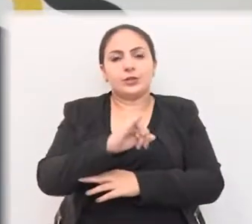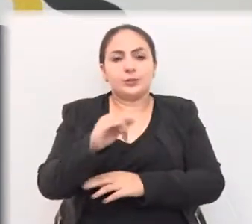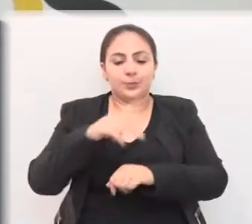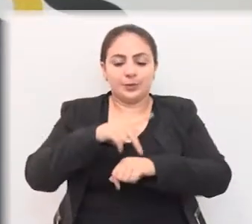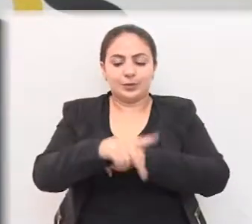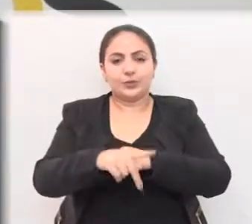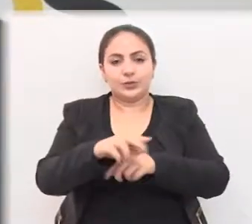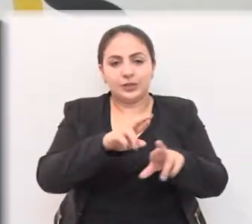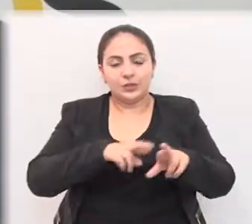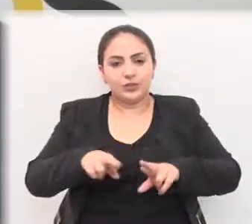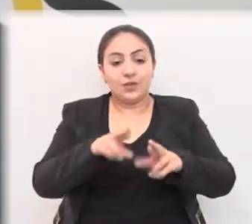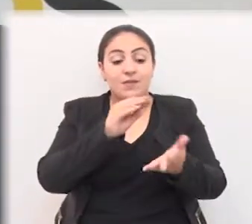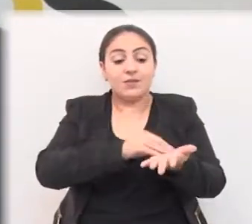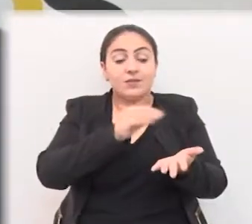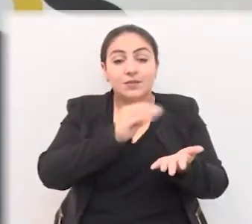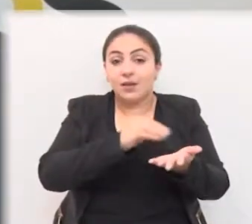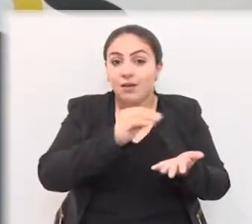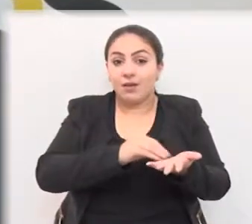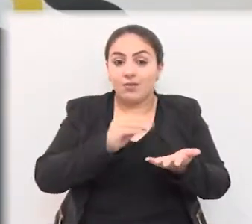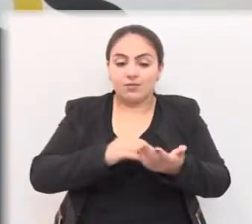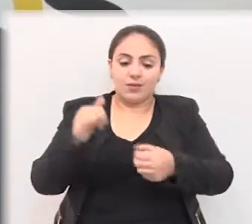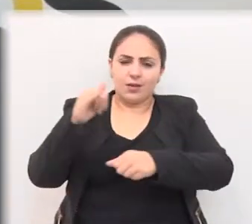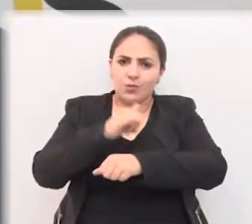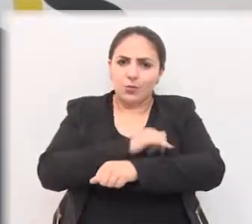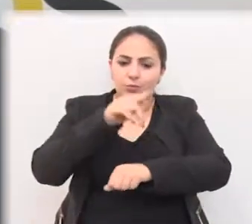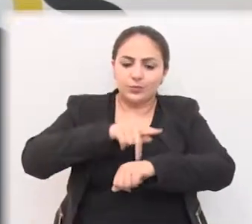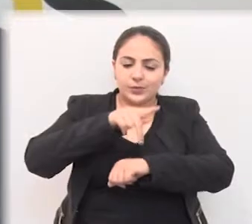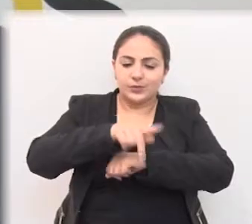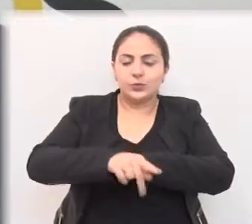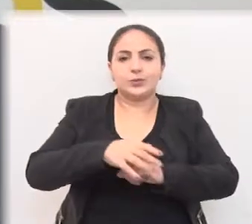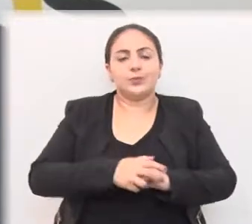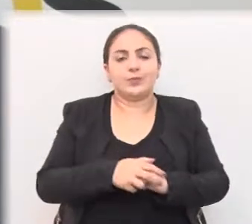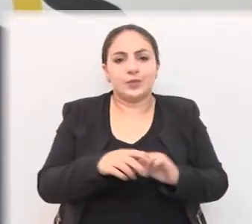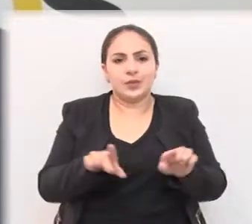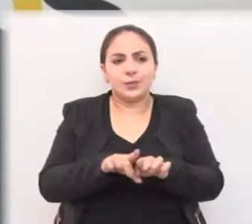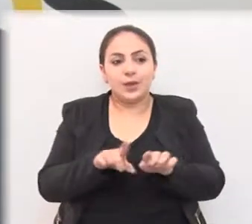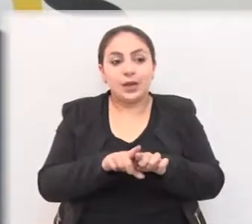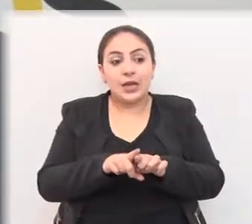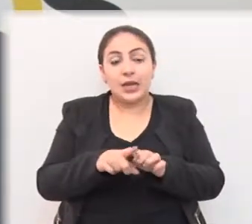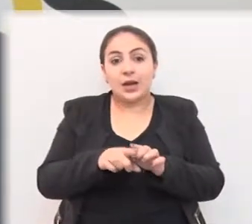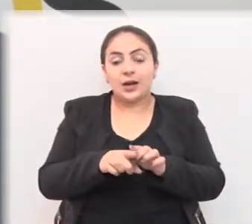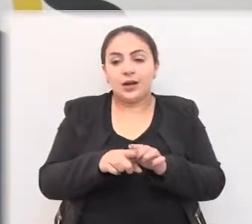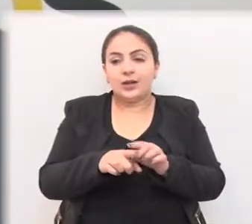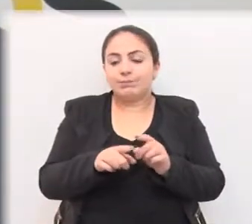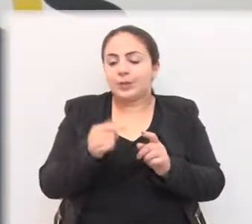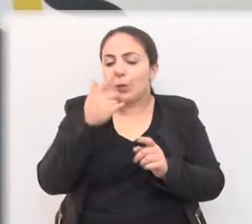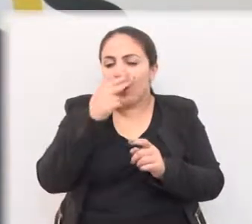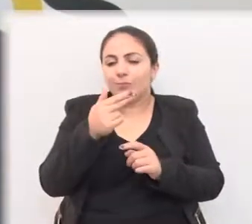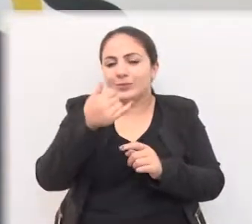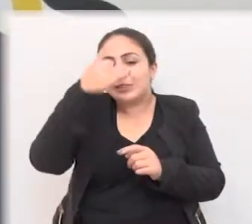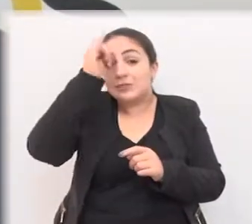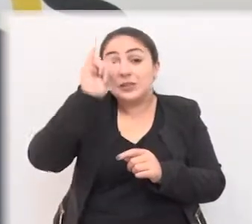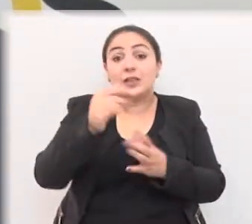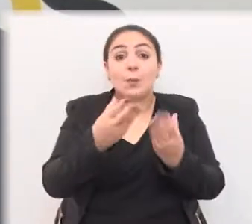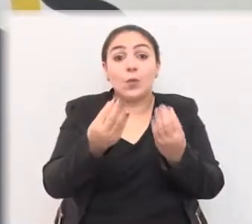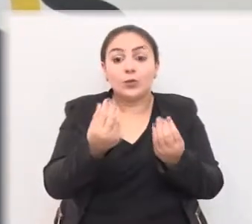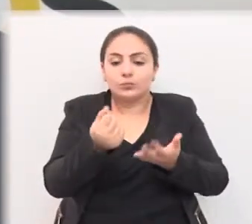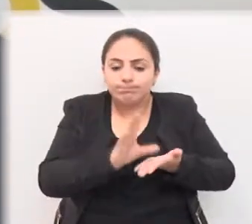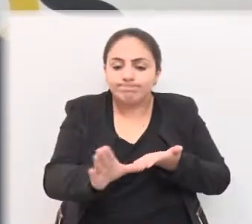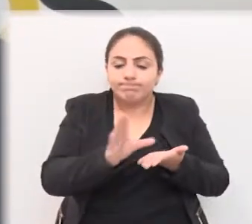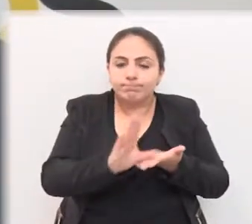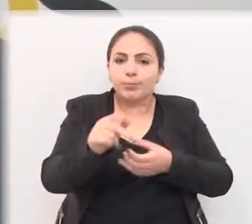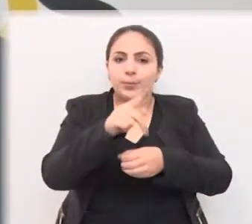região. A falta de um aeroporto em Passo Fundo inibe muitos investimentos. Eu estava falando há pouco,